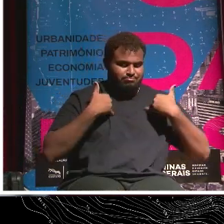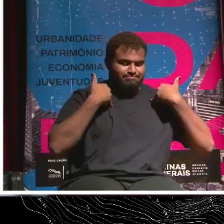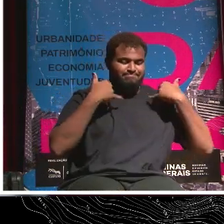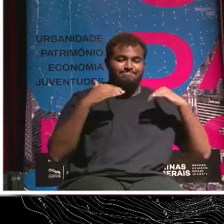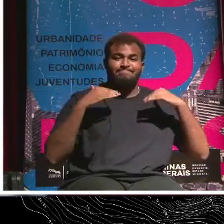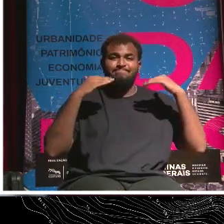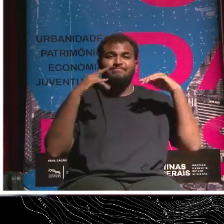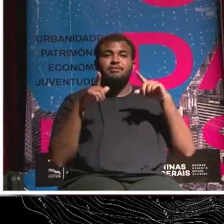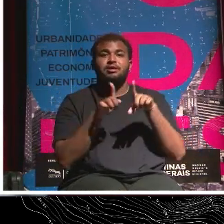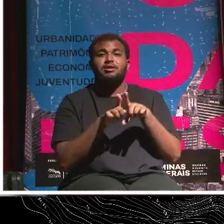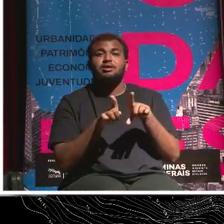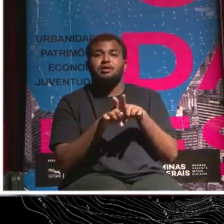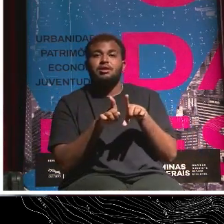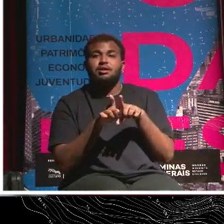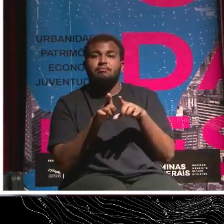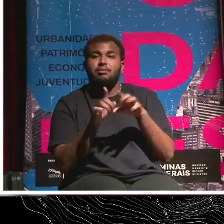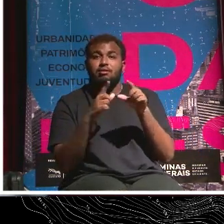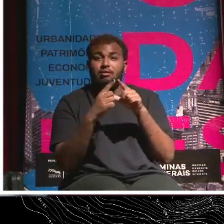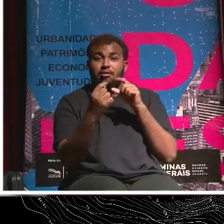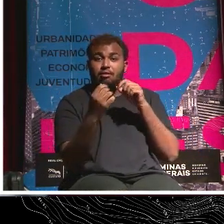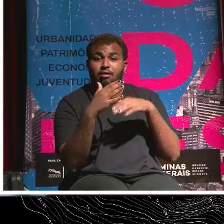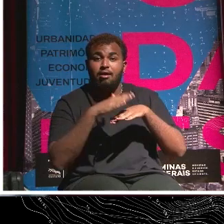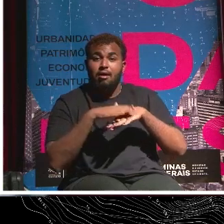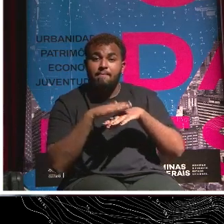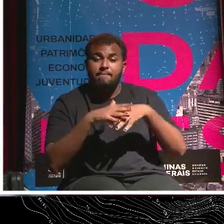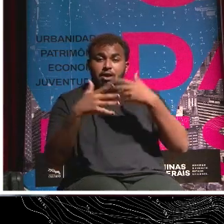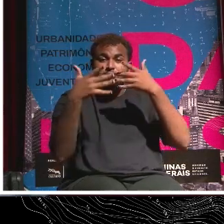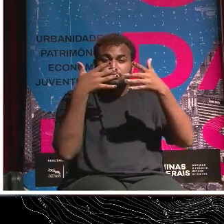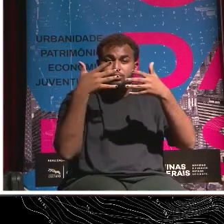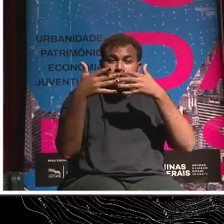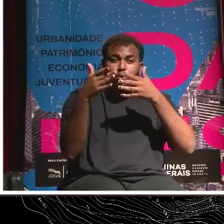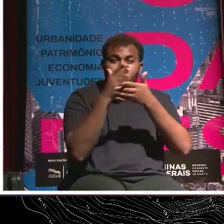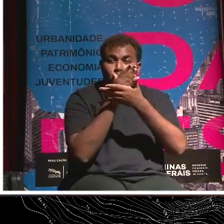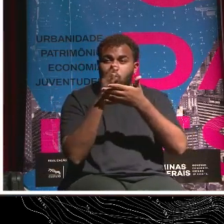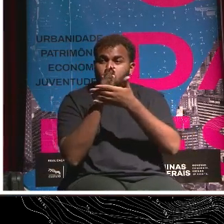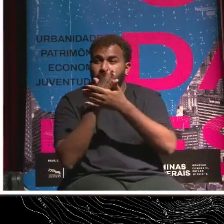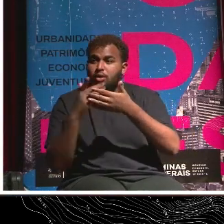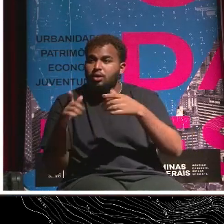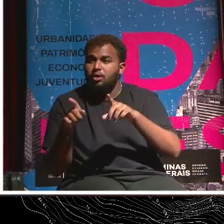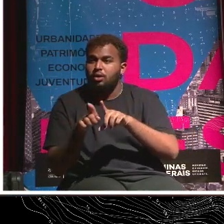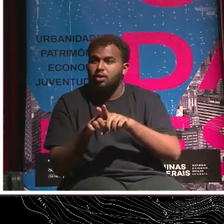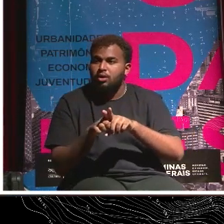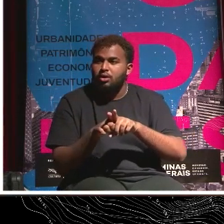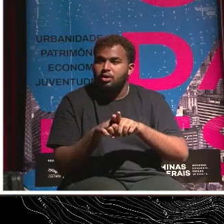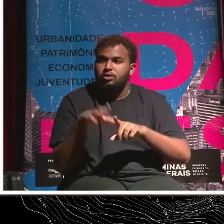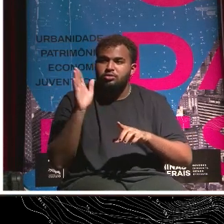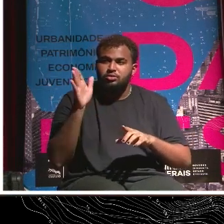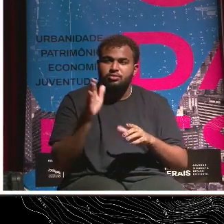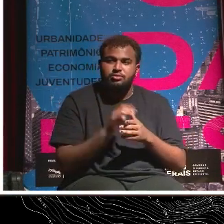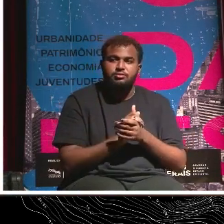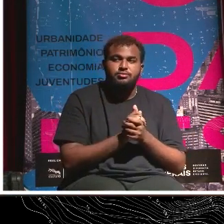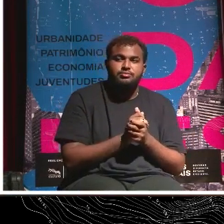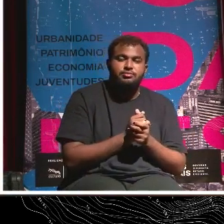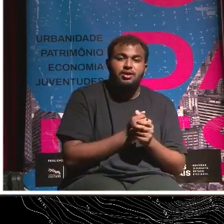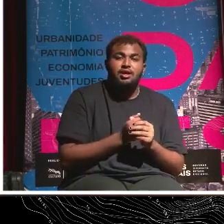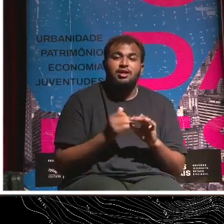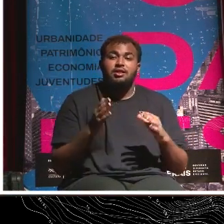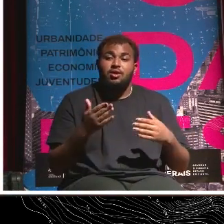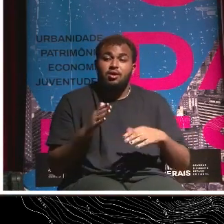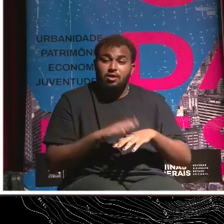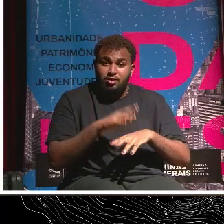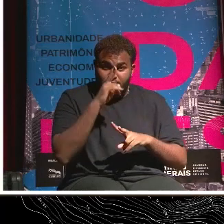da saída da indivisibilidade, da relação, da inversão da polaridade, da carência para a potência.